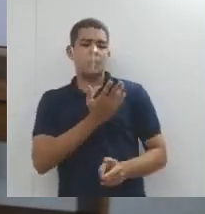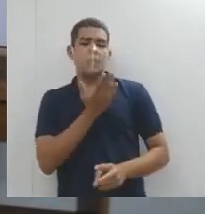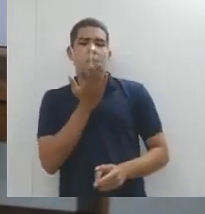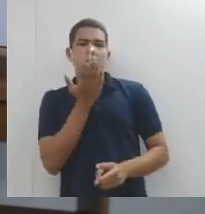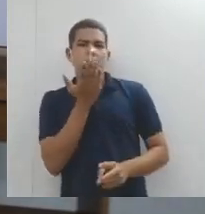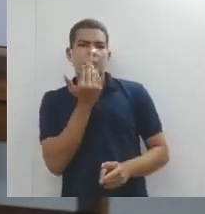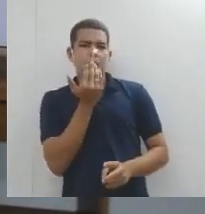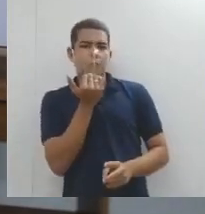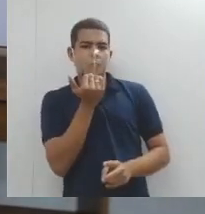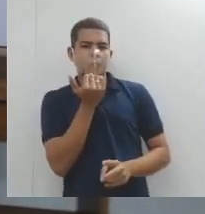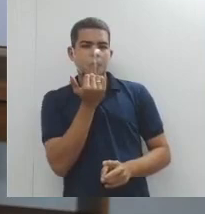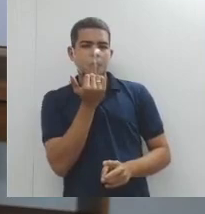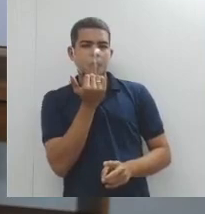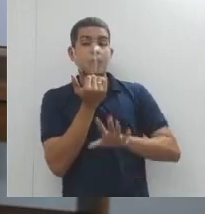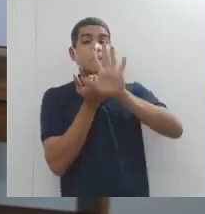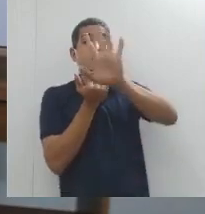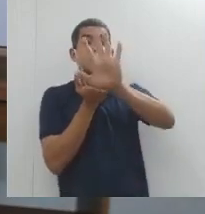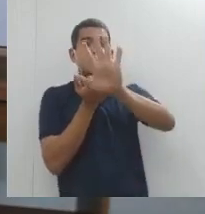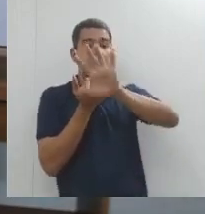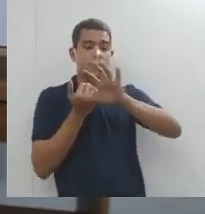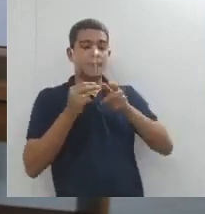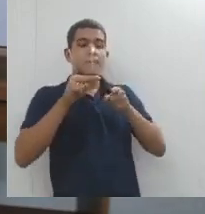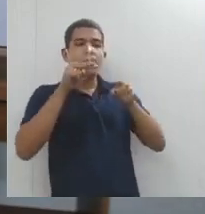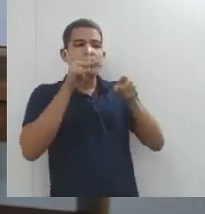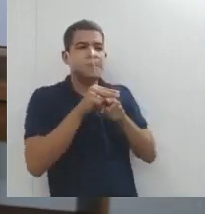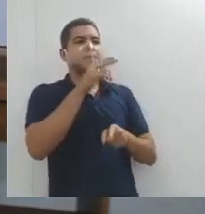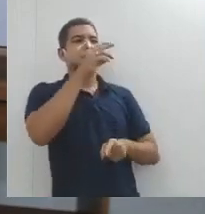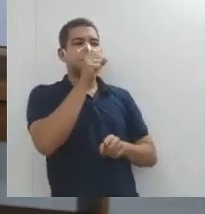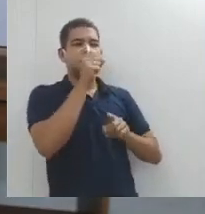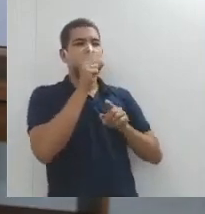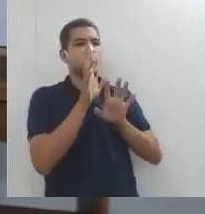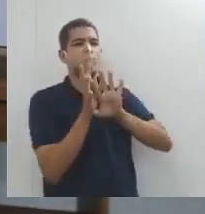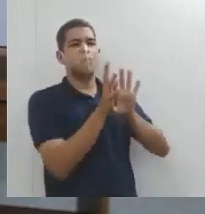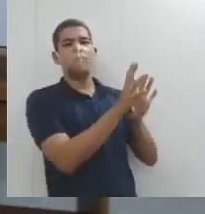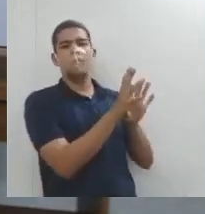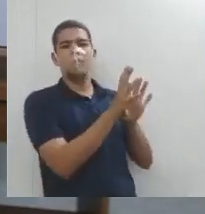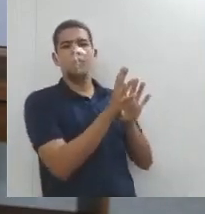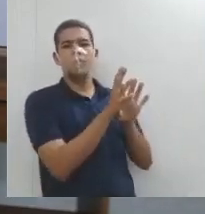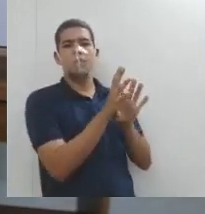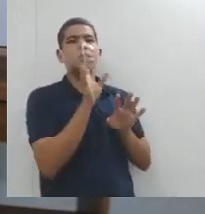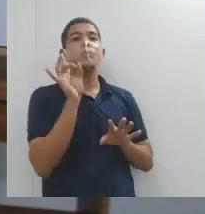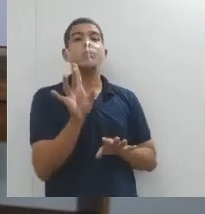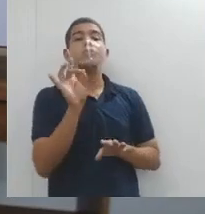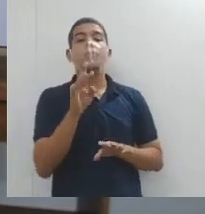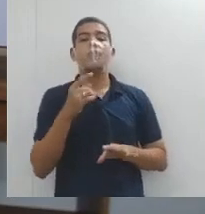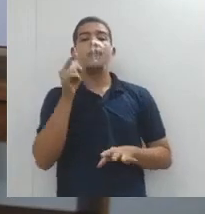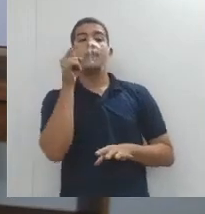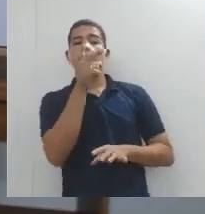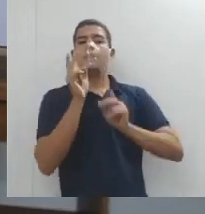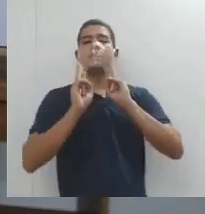tiro pizza aos sábados, eu retiro essas informações, eu prejudico a compreensão do que